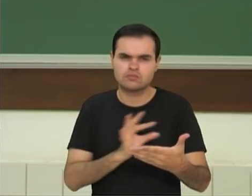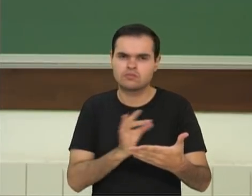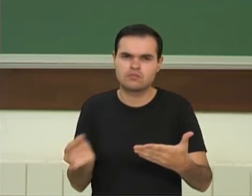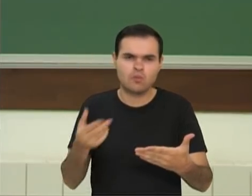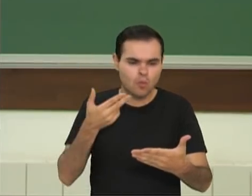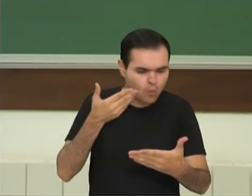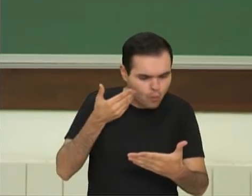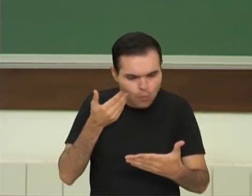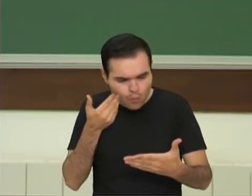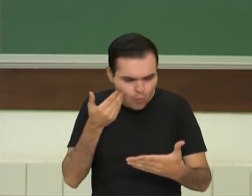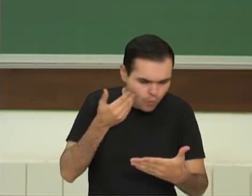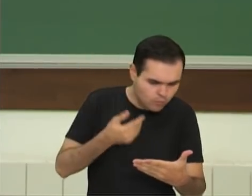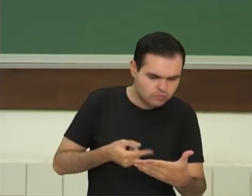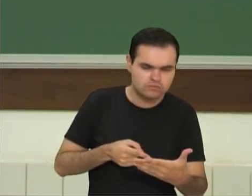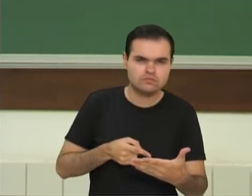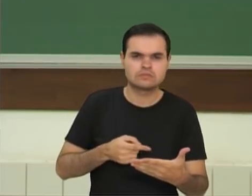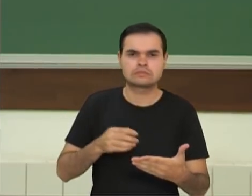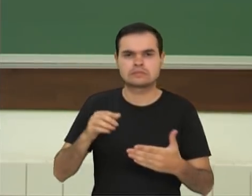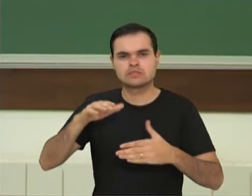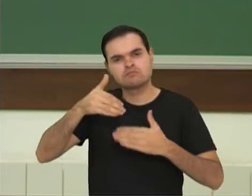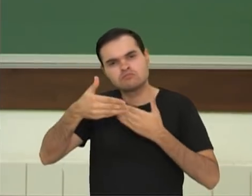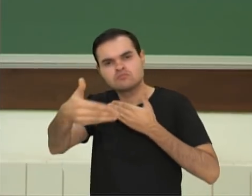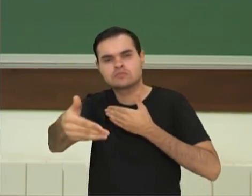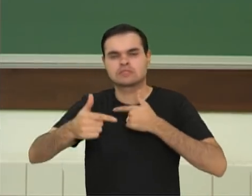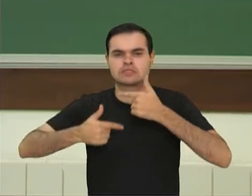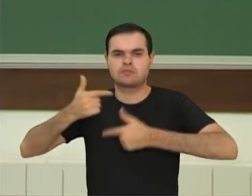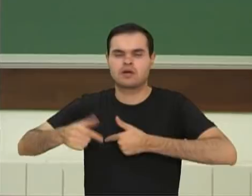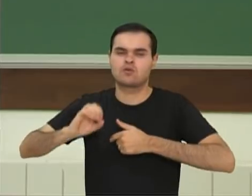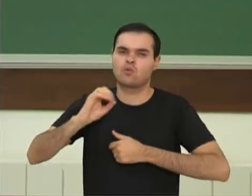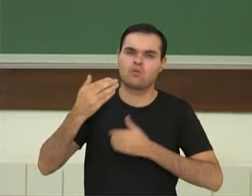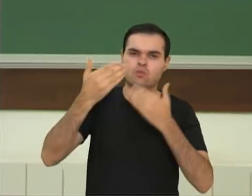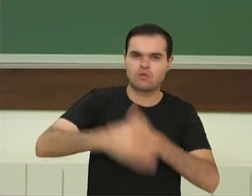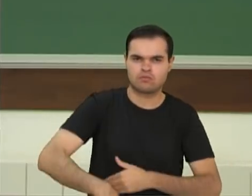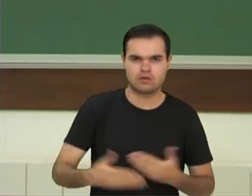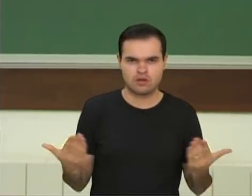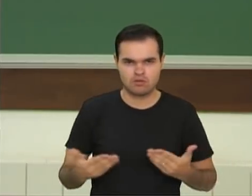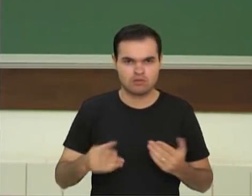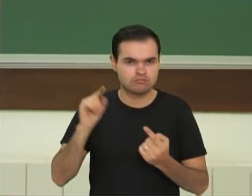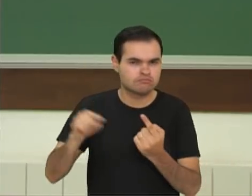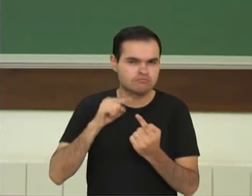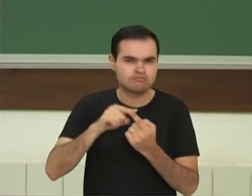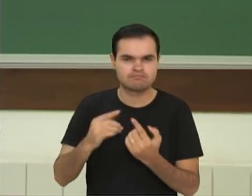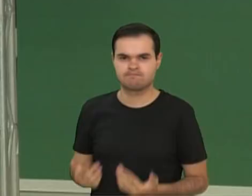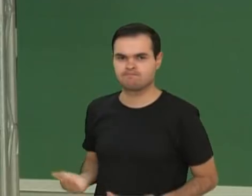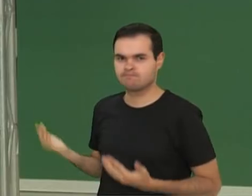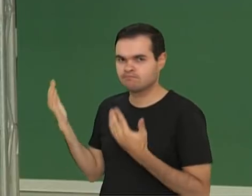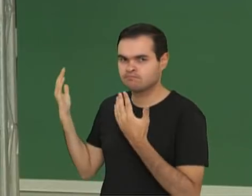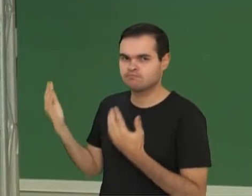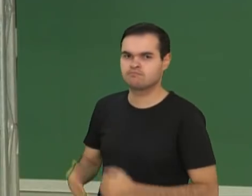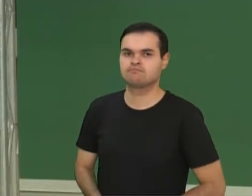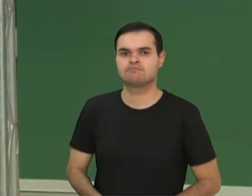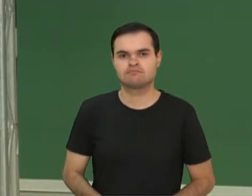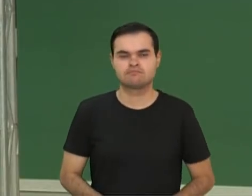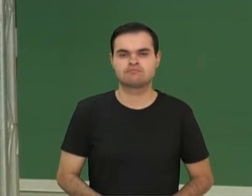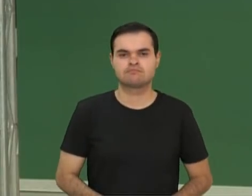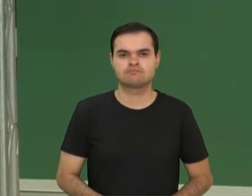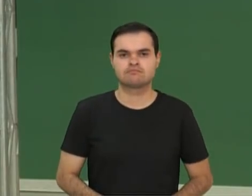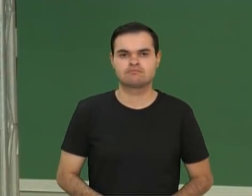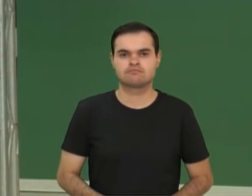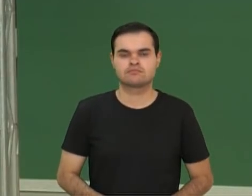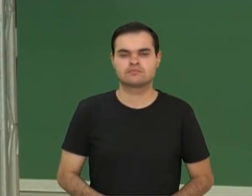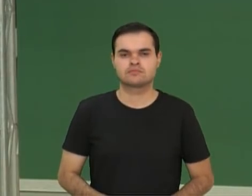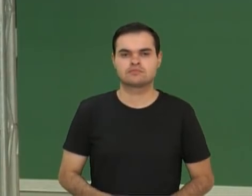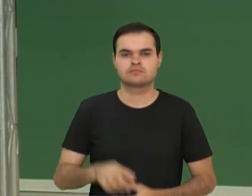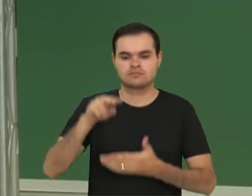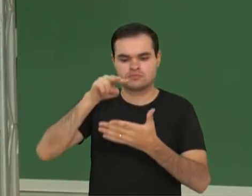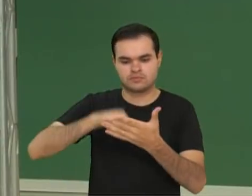tiver trabalhos e avaliações. Vamos agora para os nossos objetivos. Eles são: